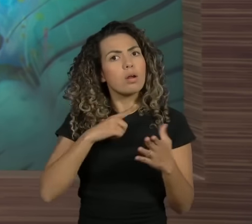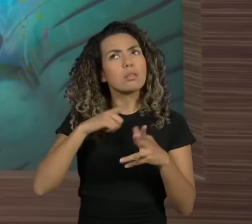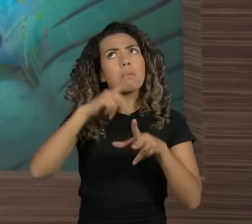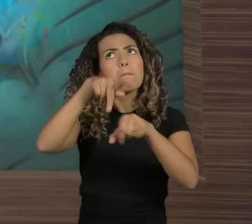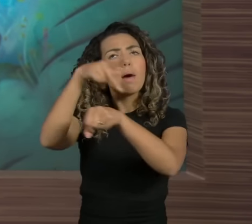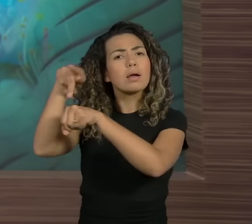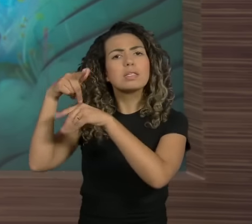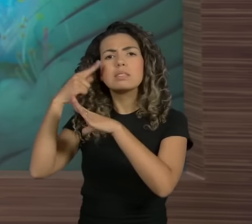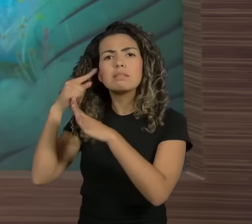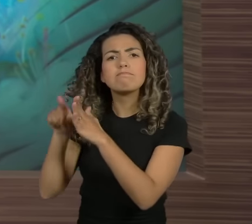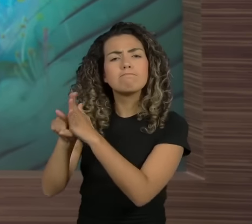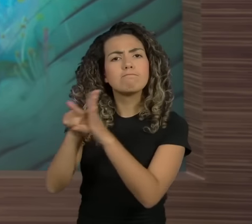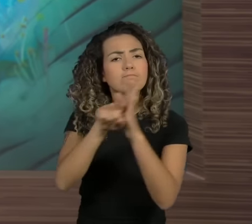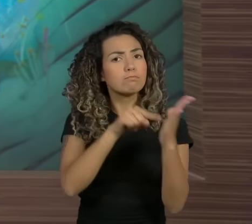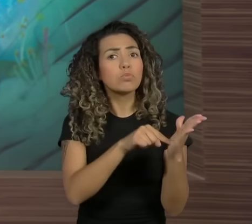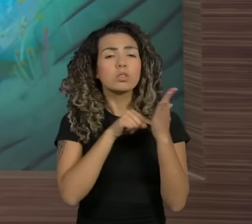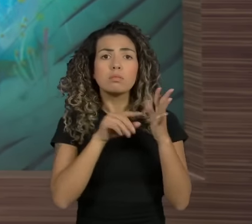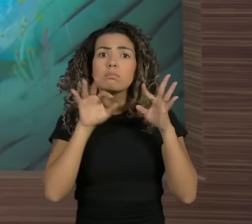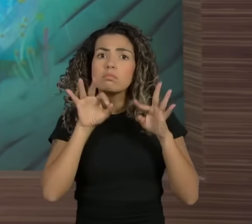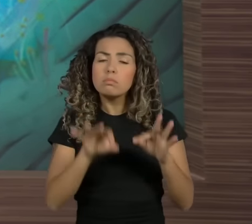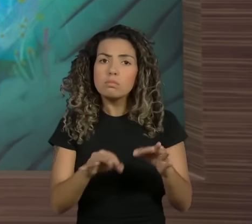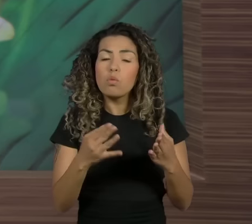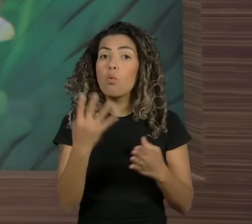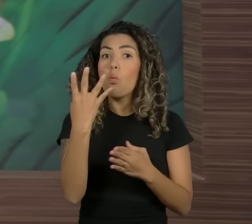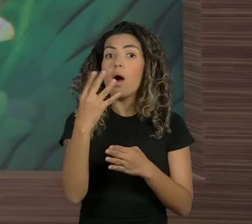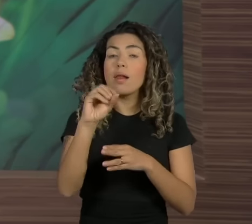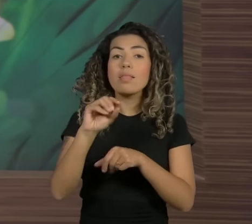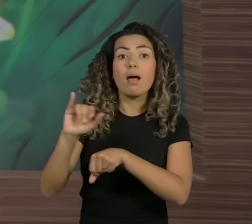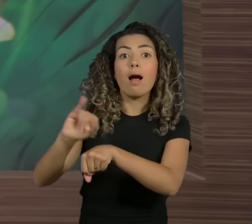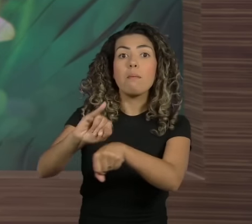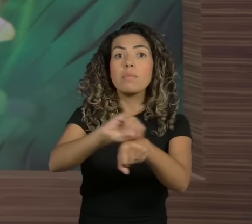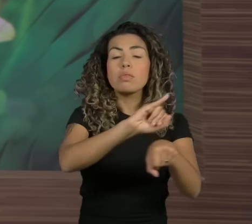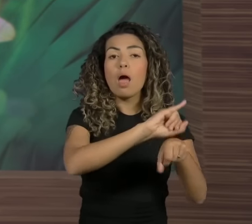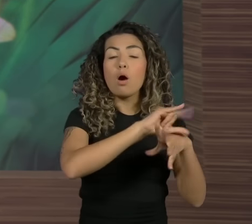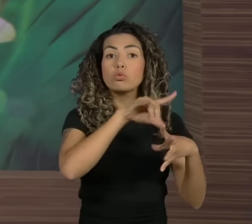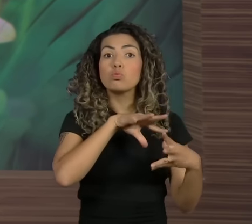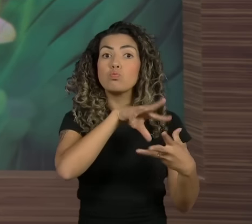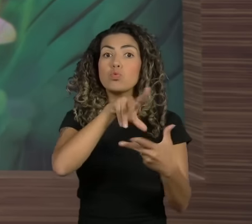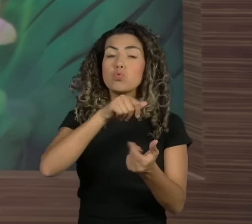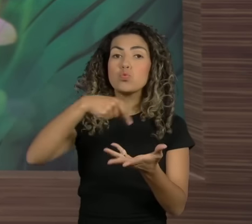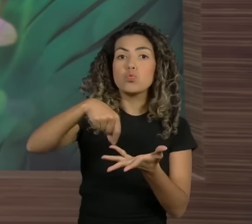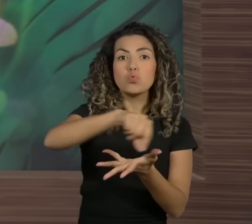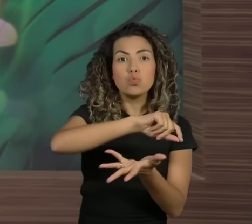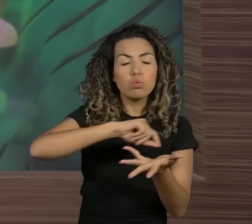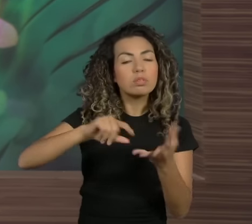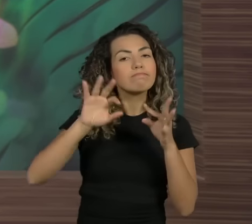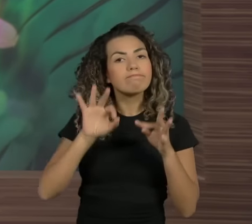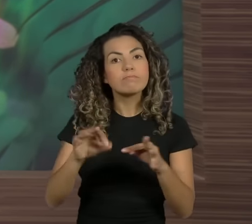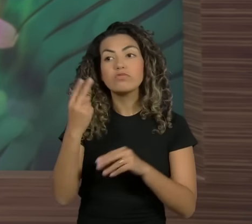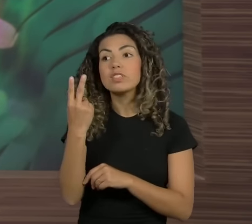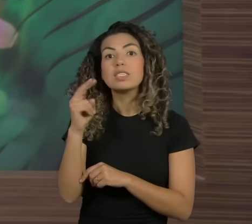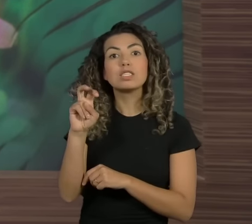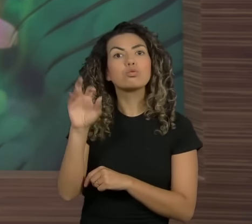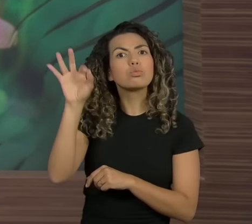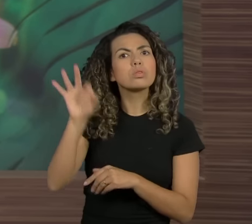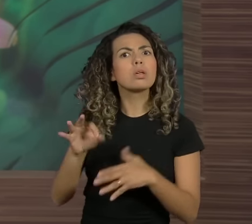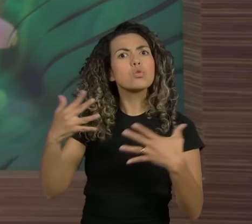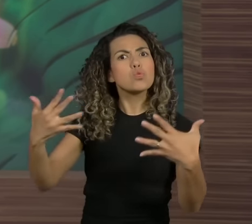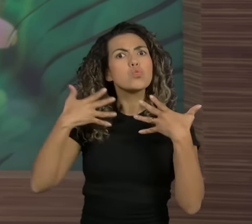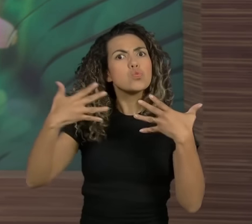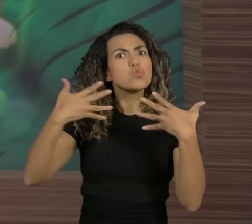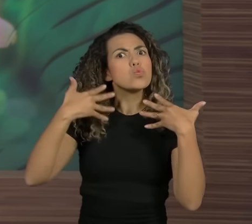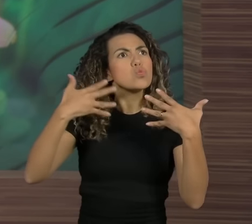internacional mostra que as 40 capitais mais populosas do mundo têm 25% mais dias quentes do que na década